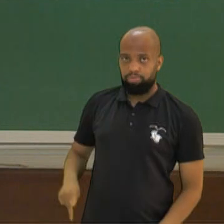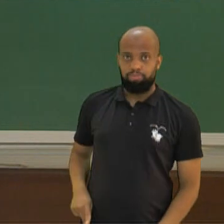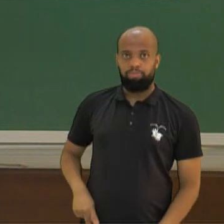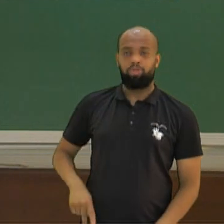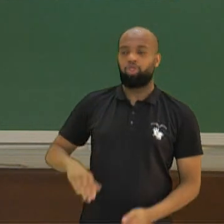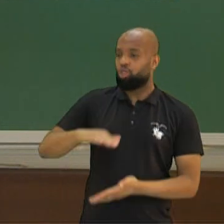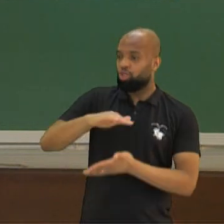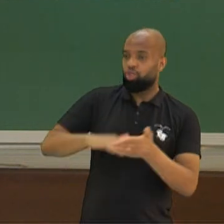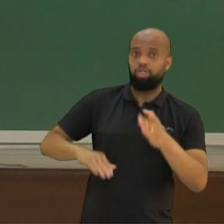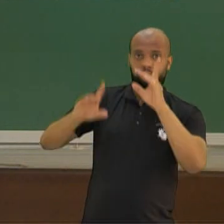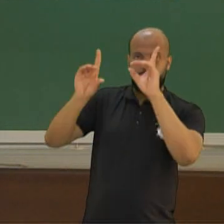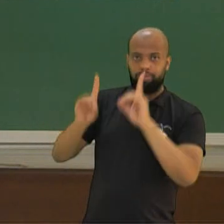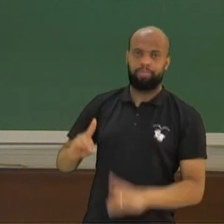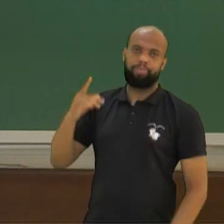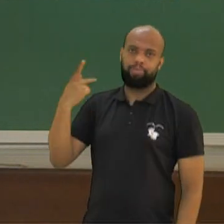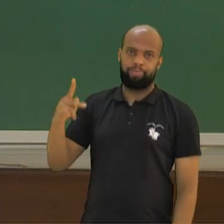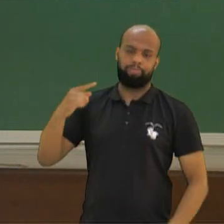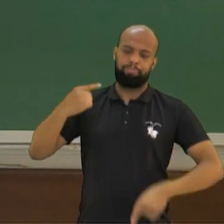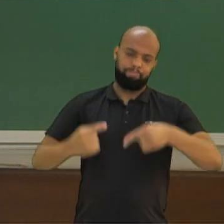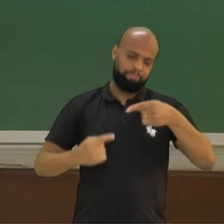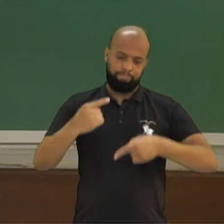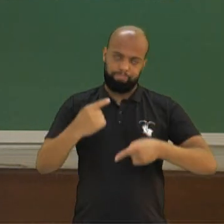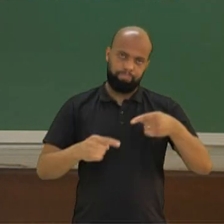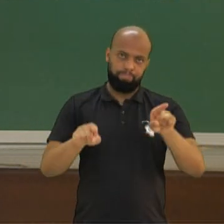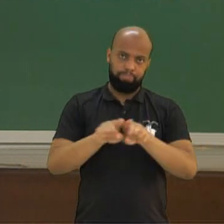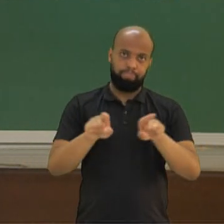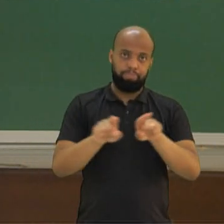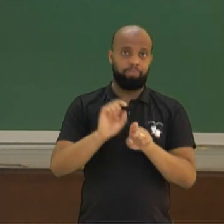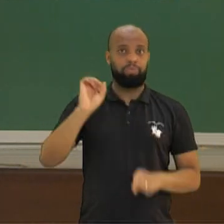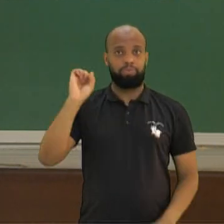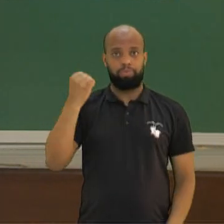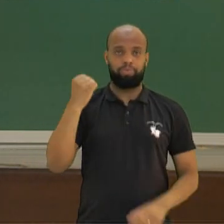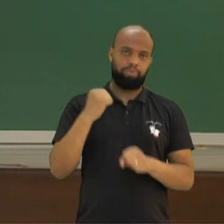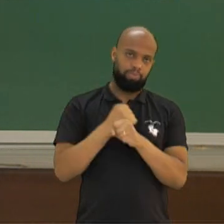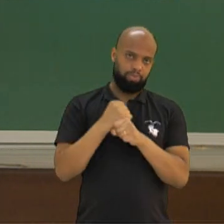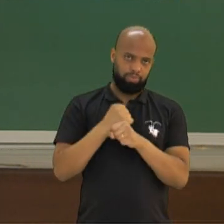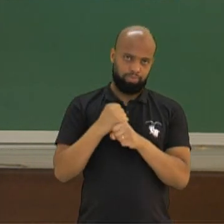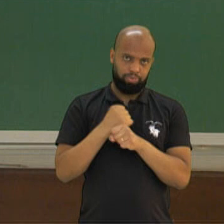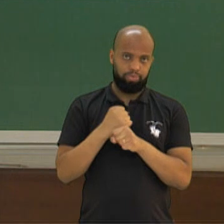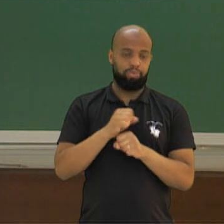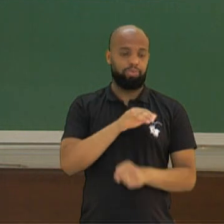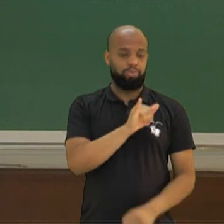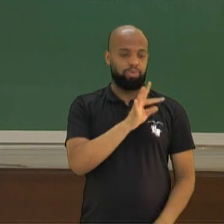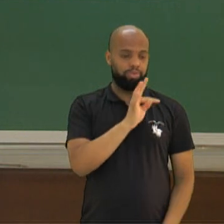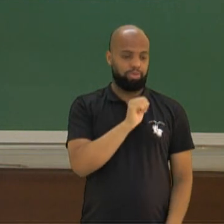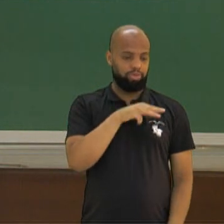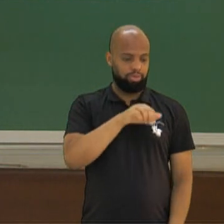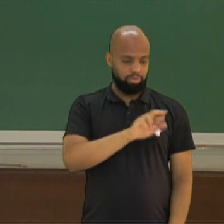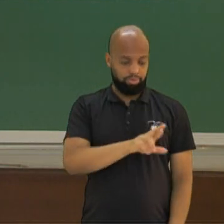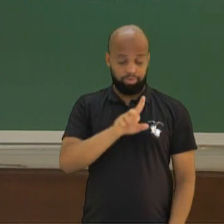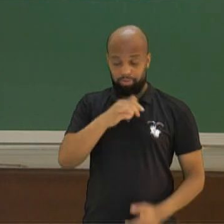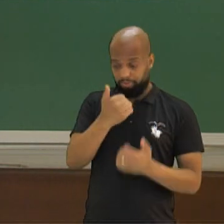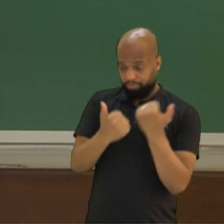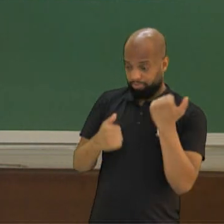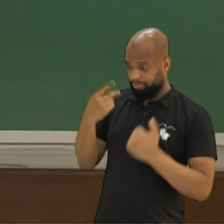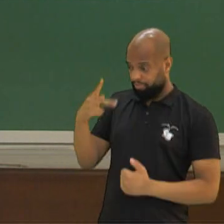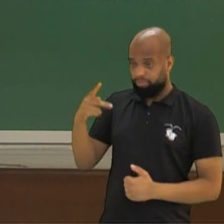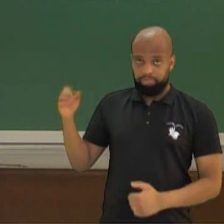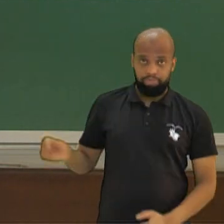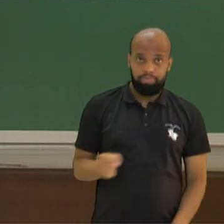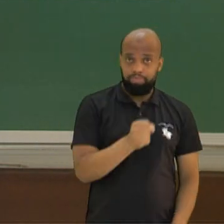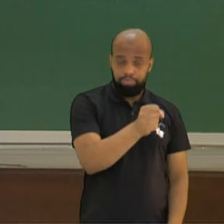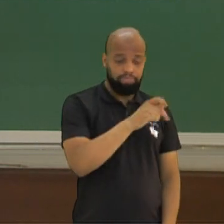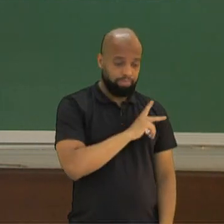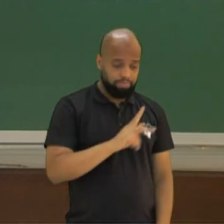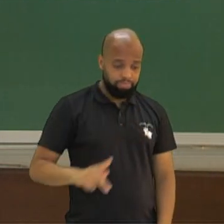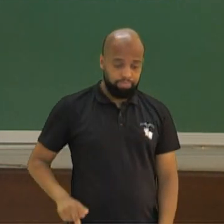mandato do Collor e os seus direitos políticos por 8 anos, né? Itamar Franco, então vice do Collor, assume a presidência